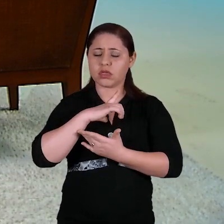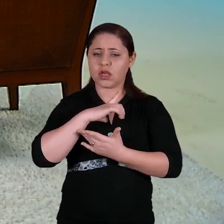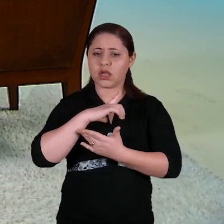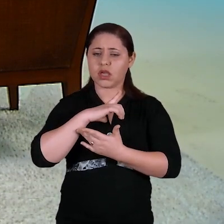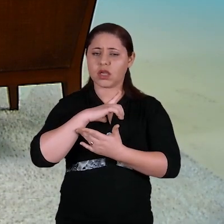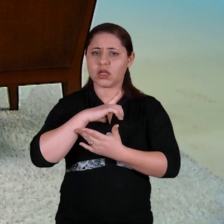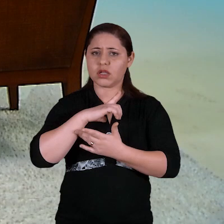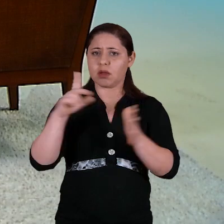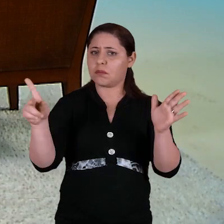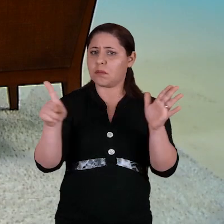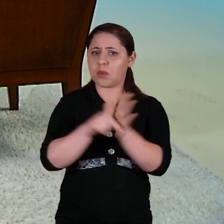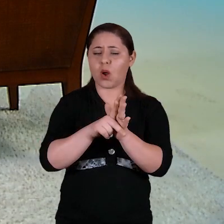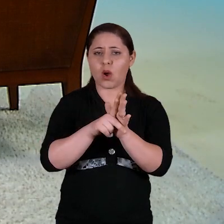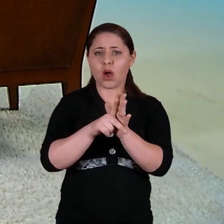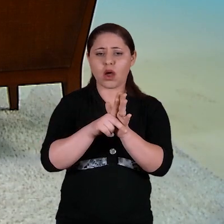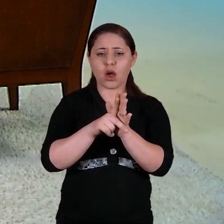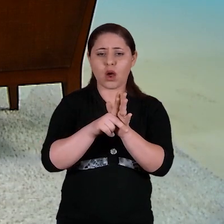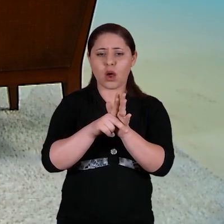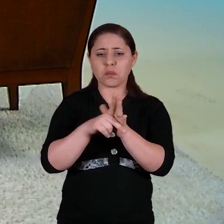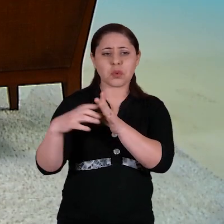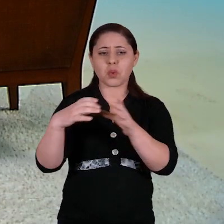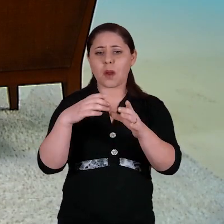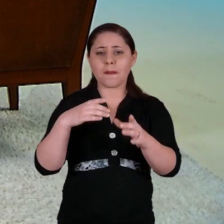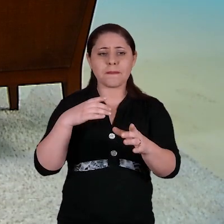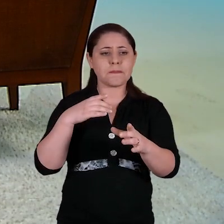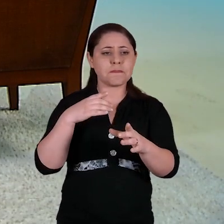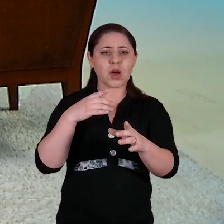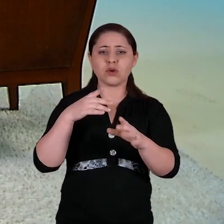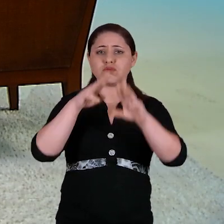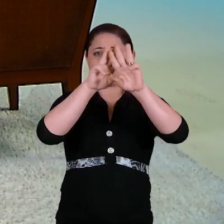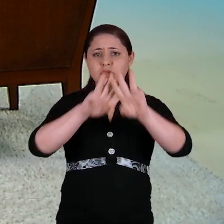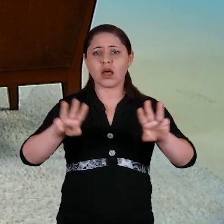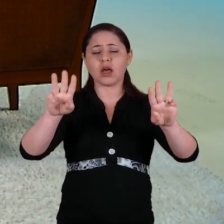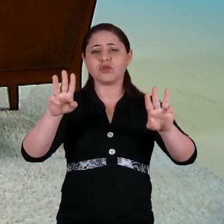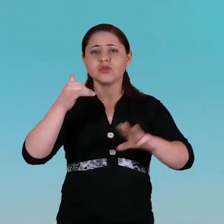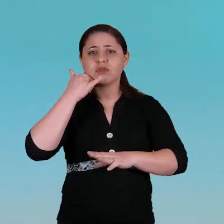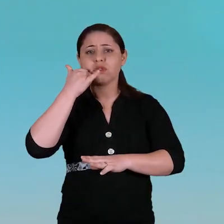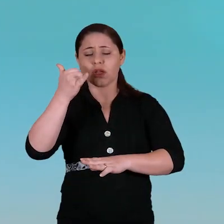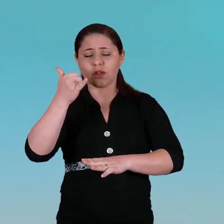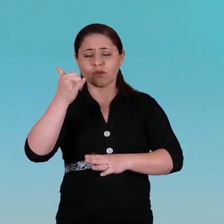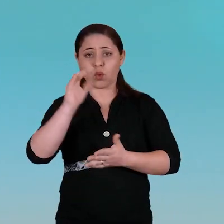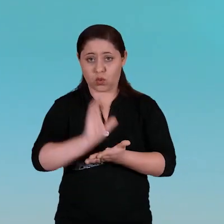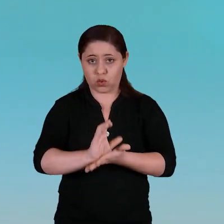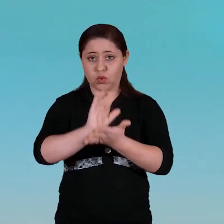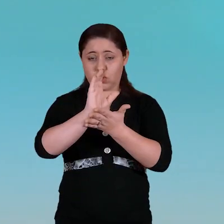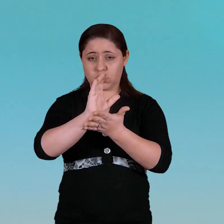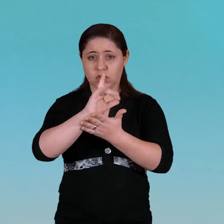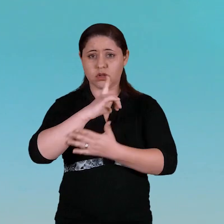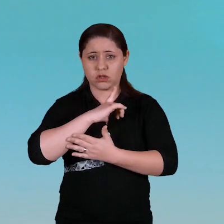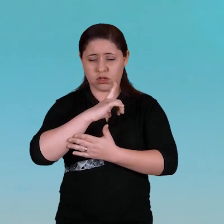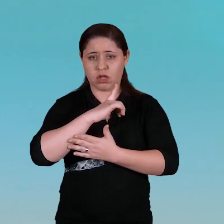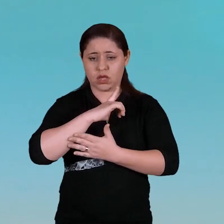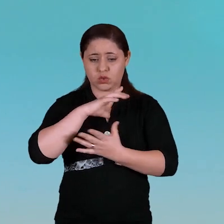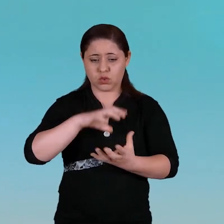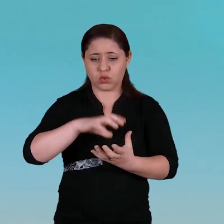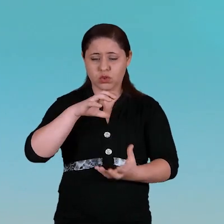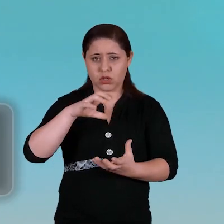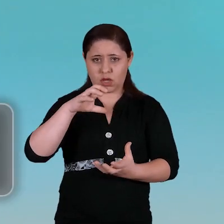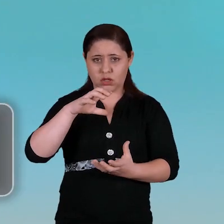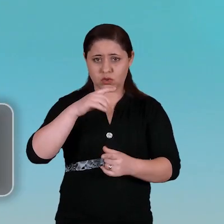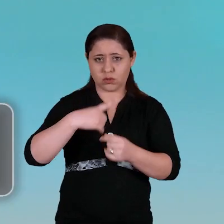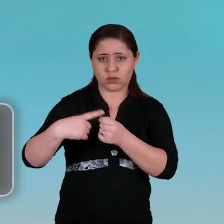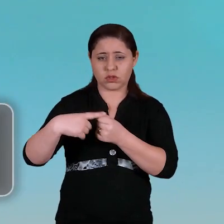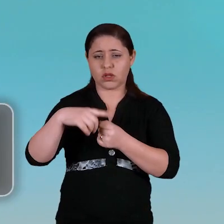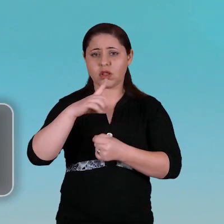endereço específico que essa pessoa possa buscar, de repente um site, um telefone? Sim, o Conselho do Idoso, o Conselho